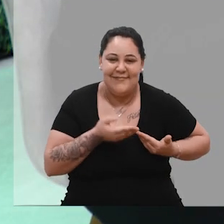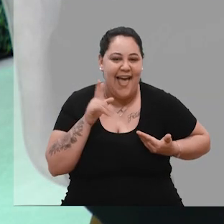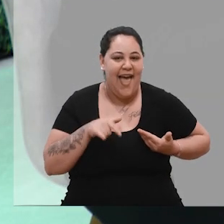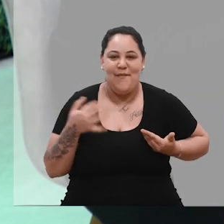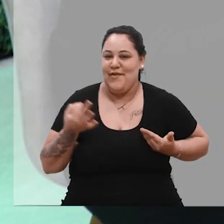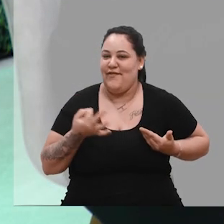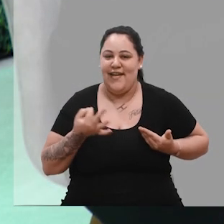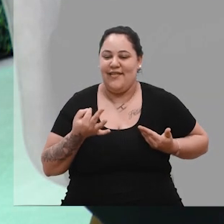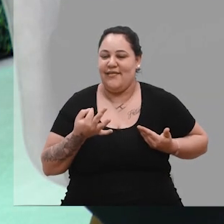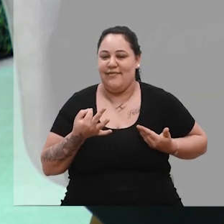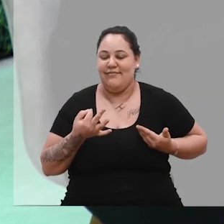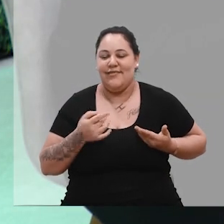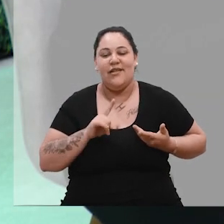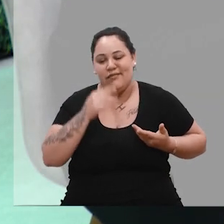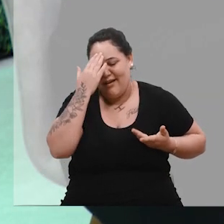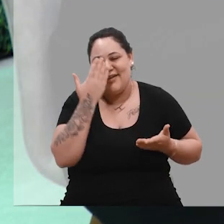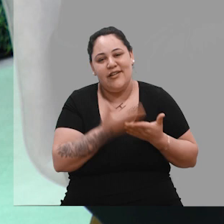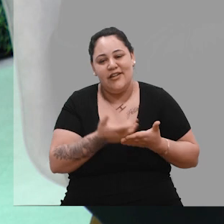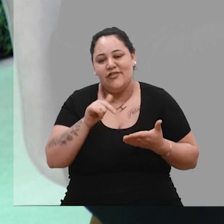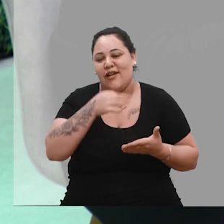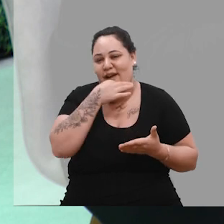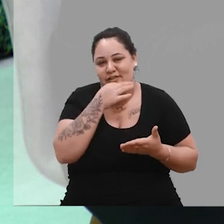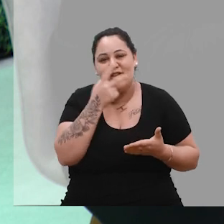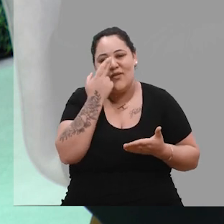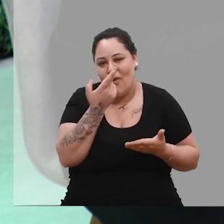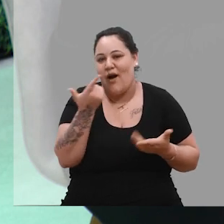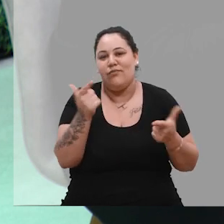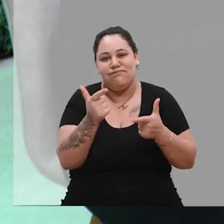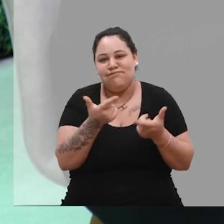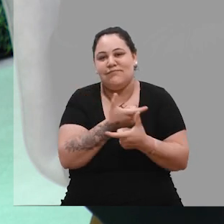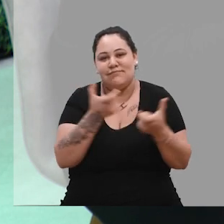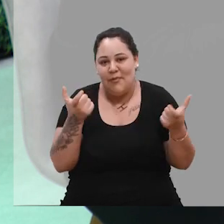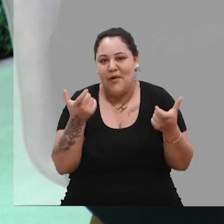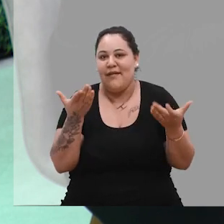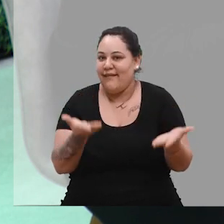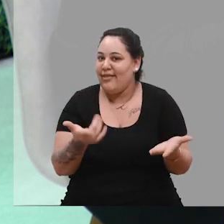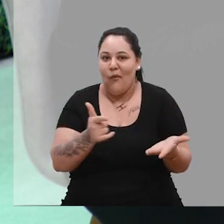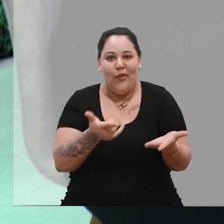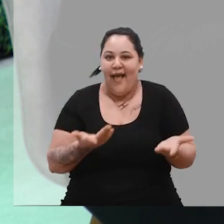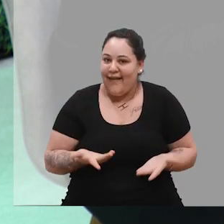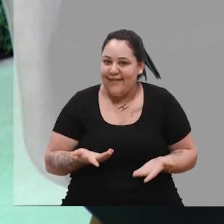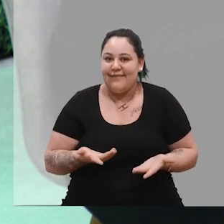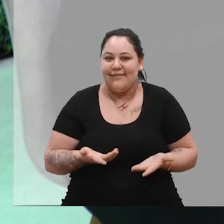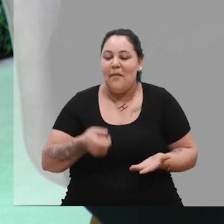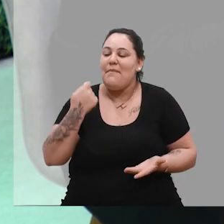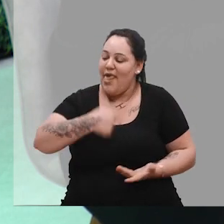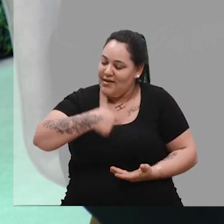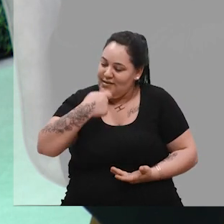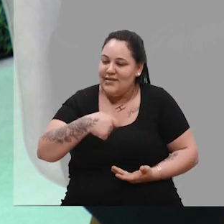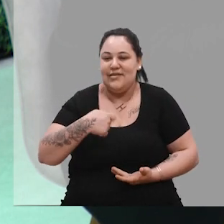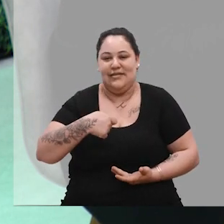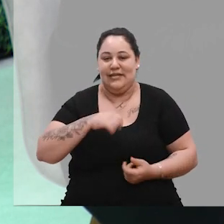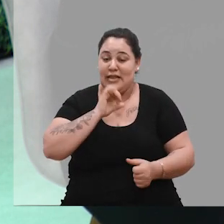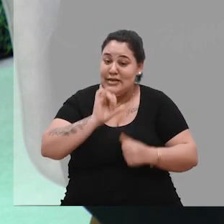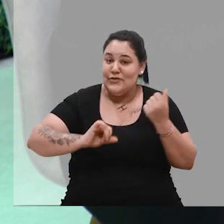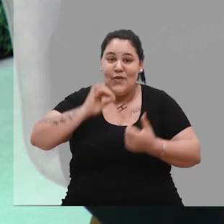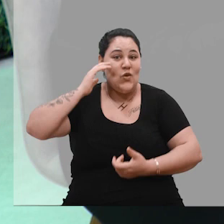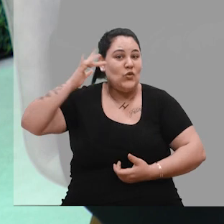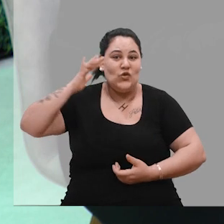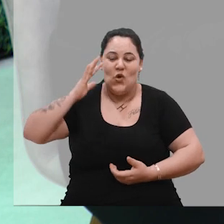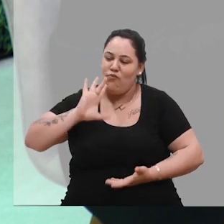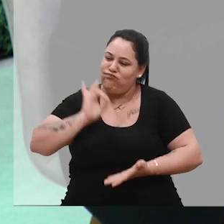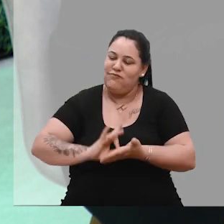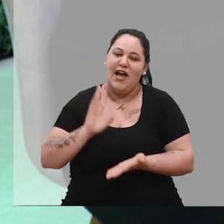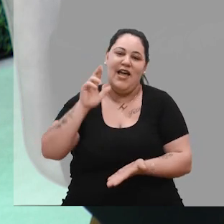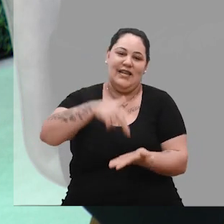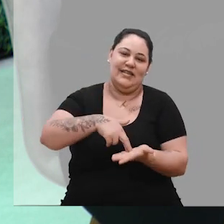ainda não tem isso, né? Uma estrutura assim numa cidade do tamanho da nossa. Então, está quase tornando esse nosso sonho uma realidade. A